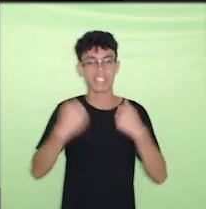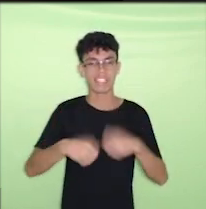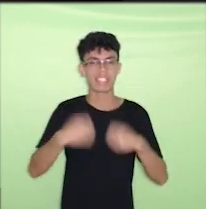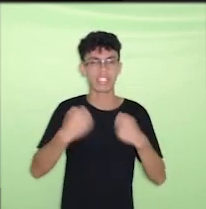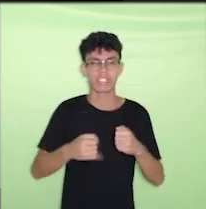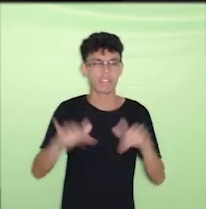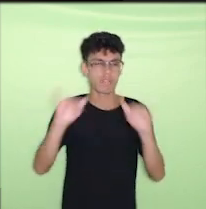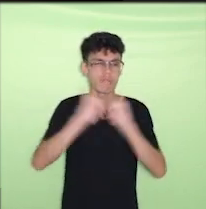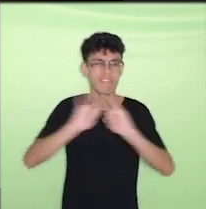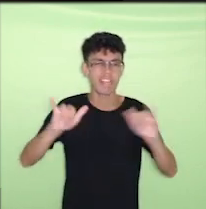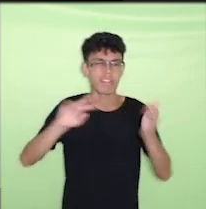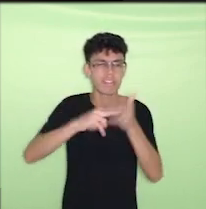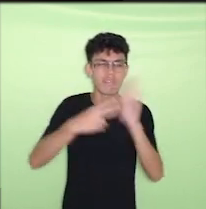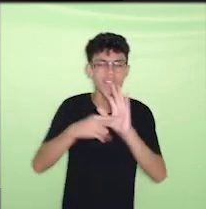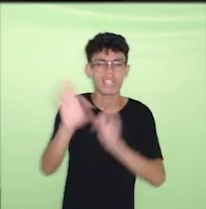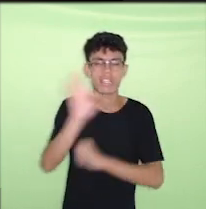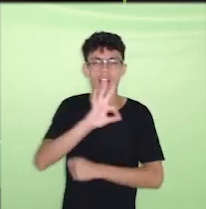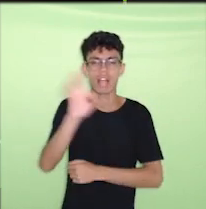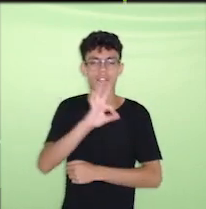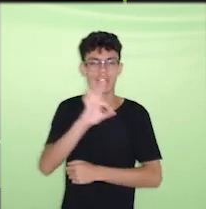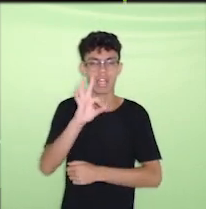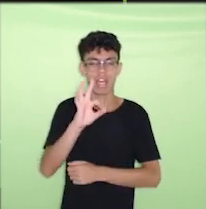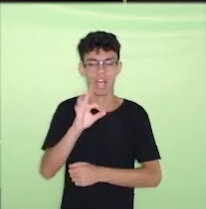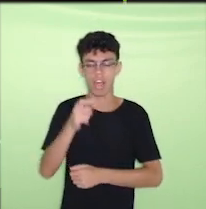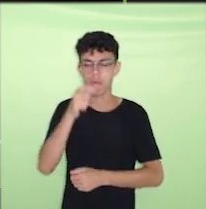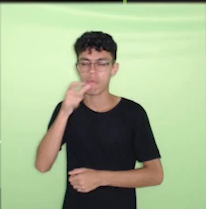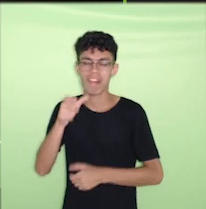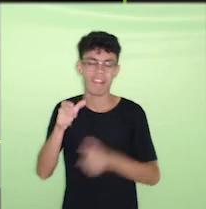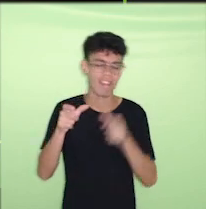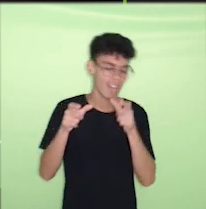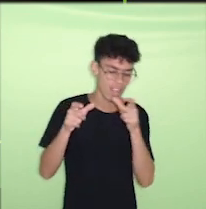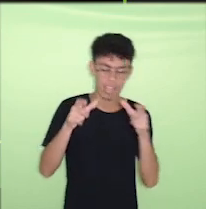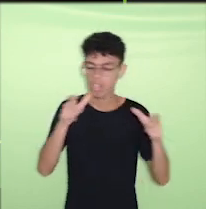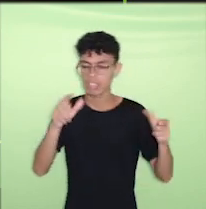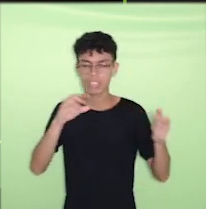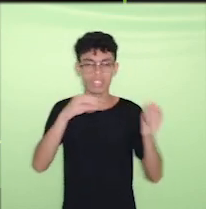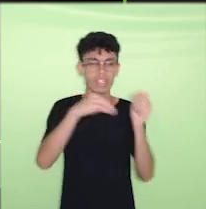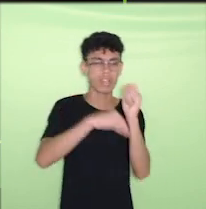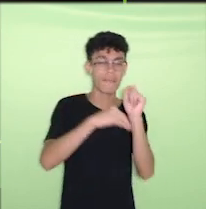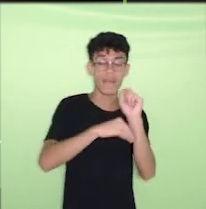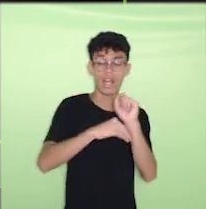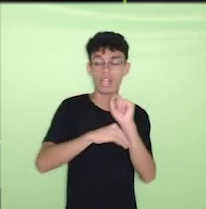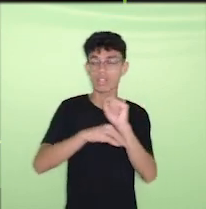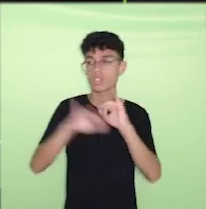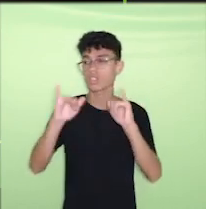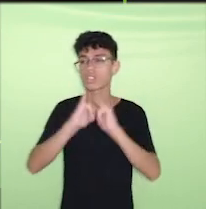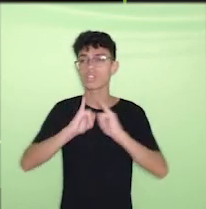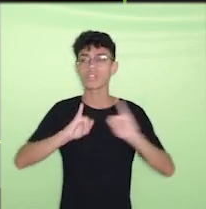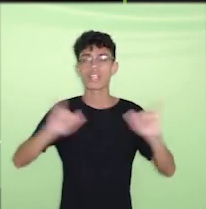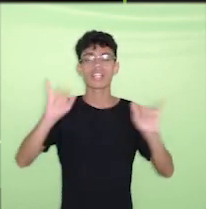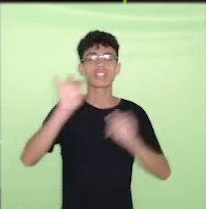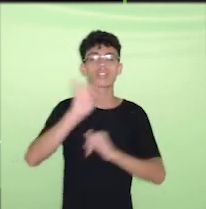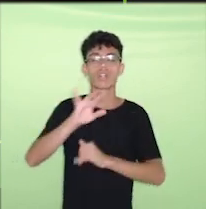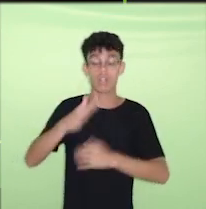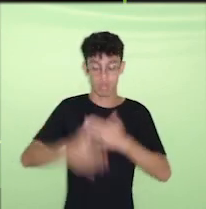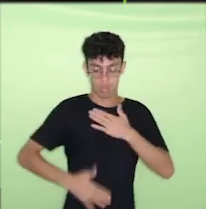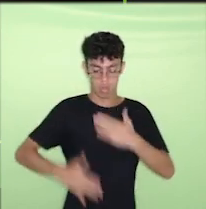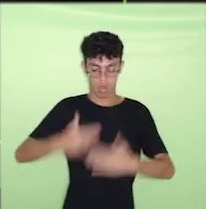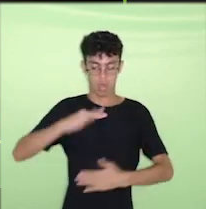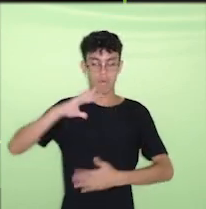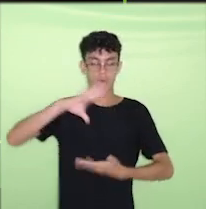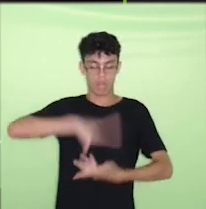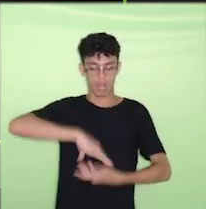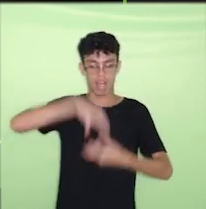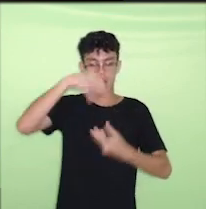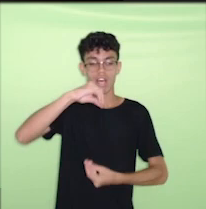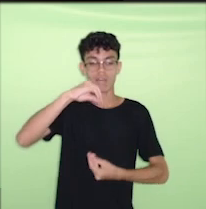quer dizer nada. Eu não posso pôr em palavras o mistério. Eu posso apenas dizer que eu tenho corpo e alma e eu sou